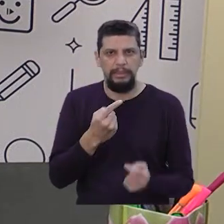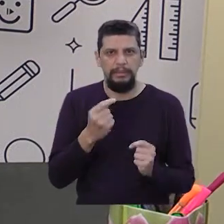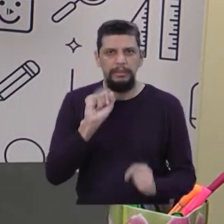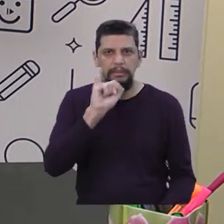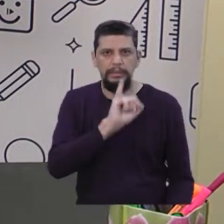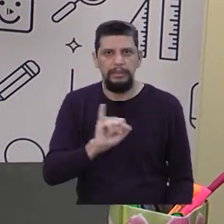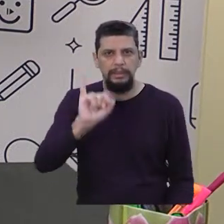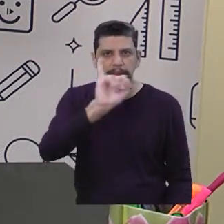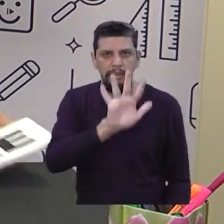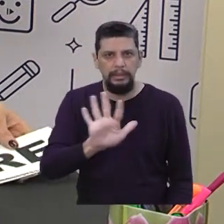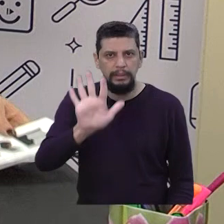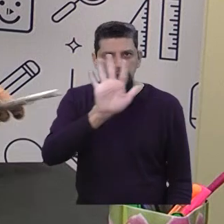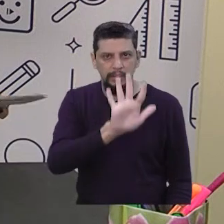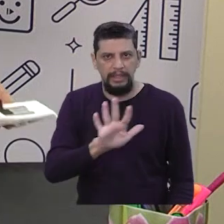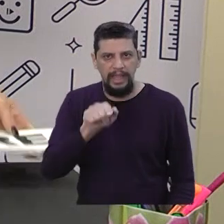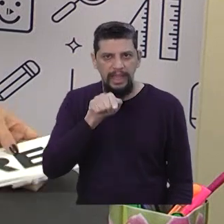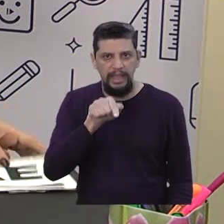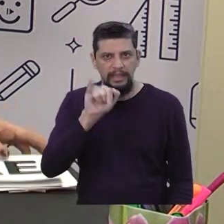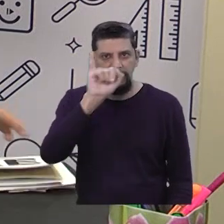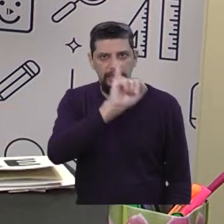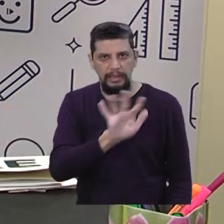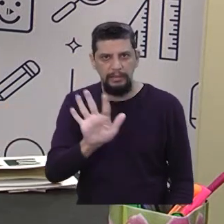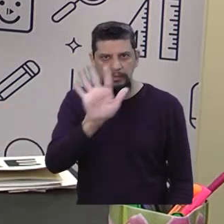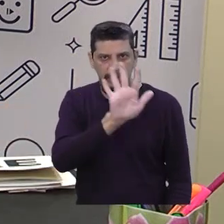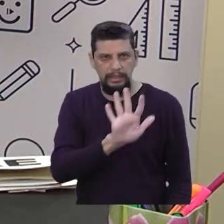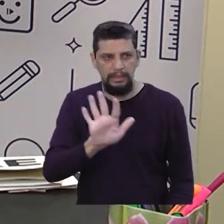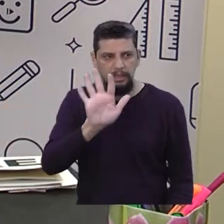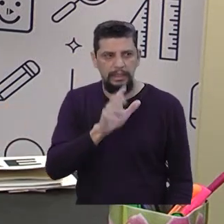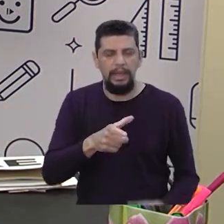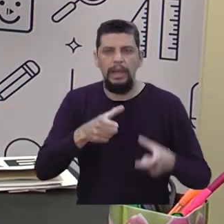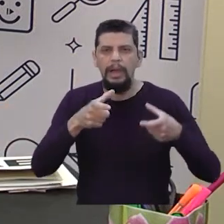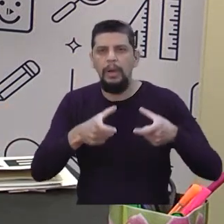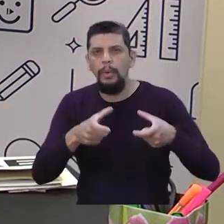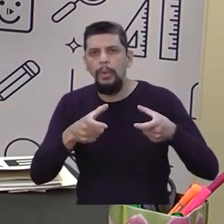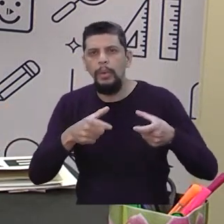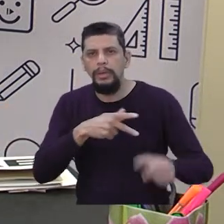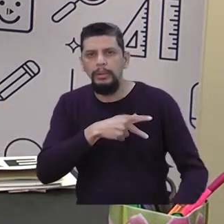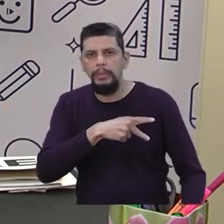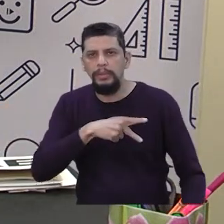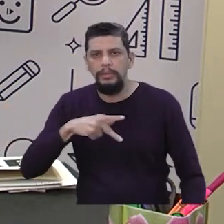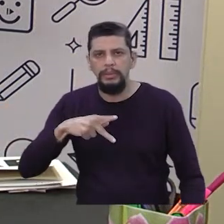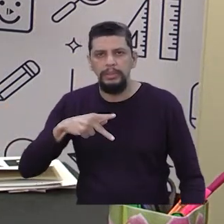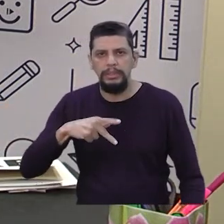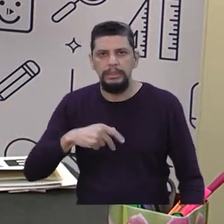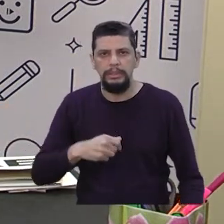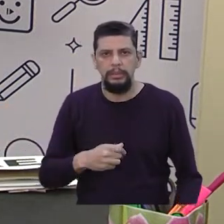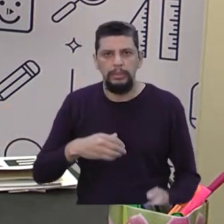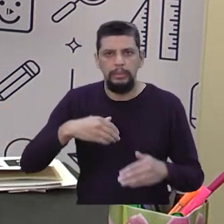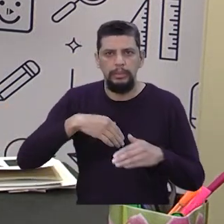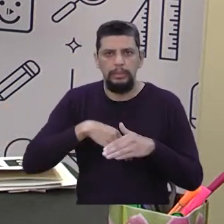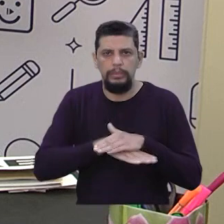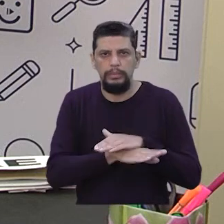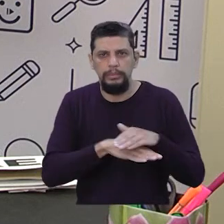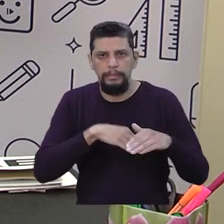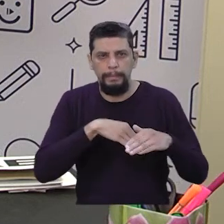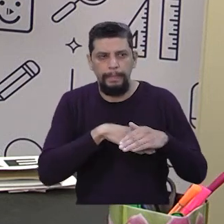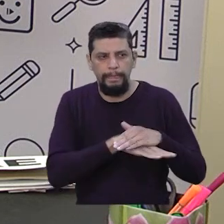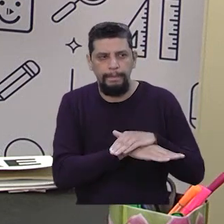aí. Essa imagem aí, aonde será que a professora guarda,